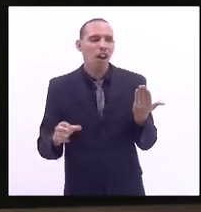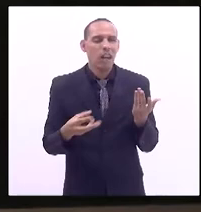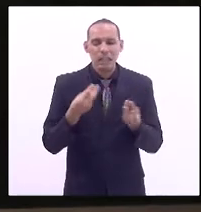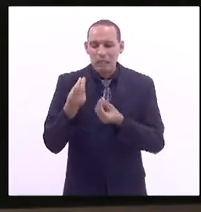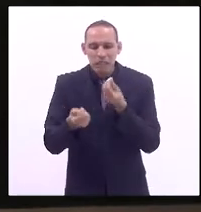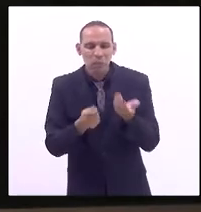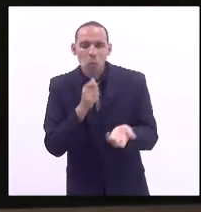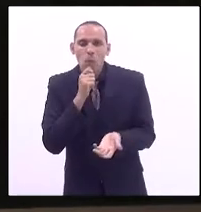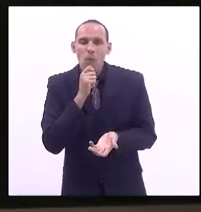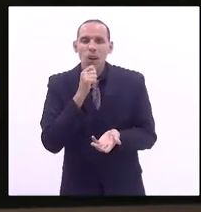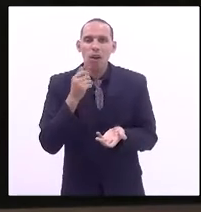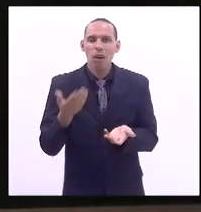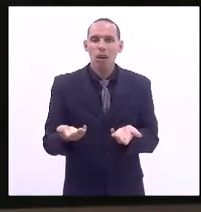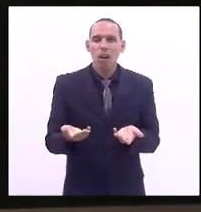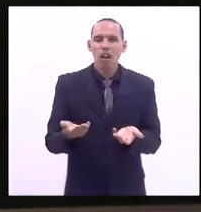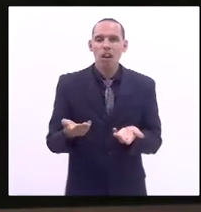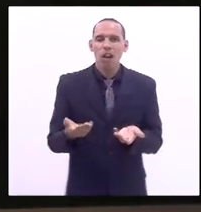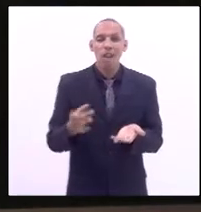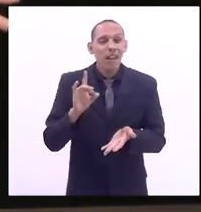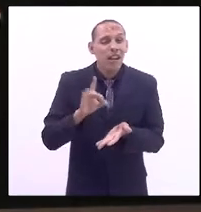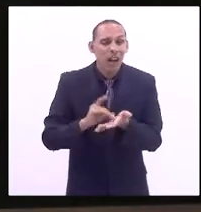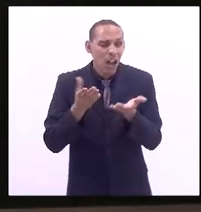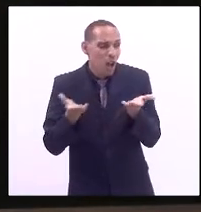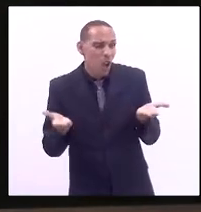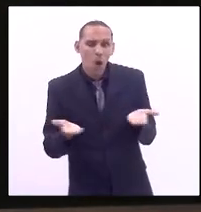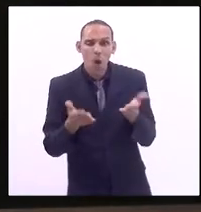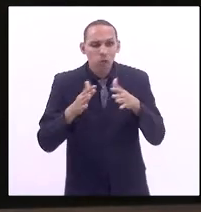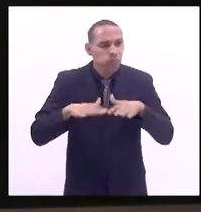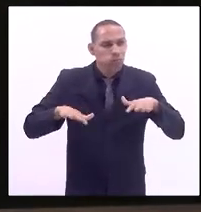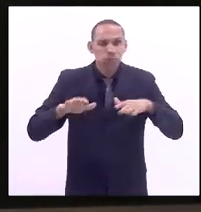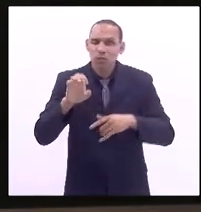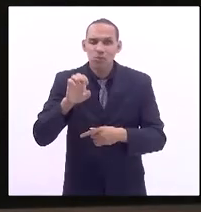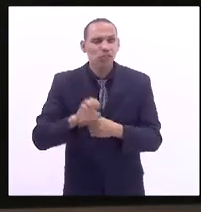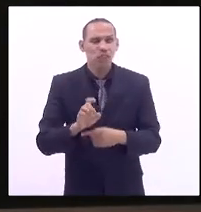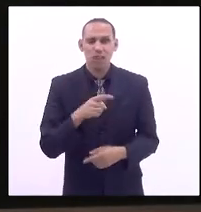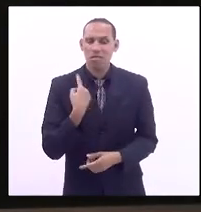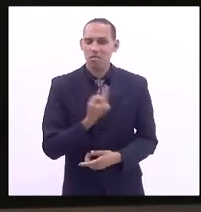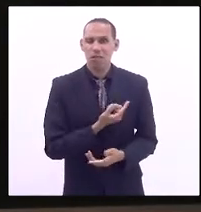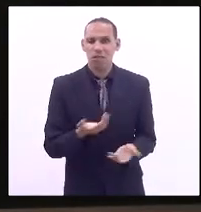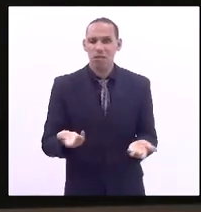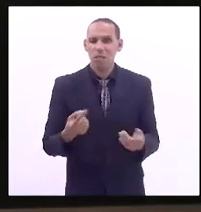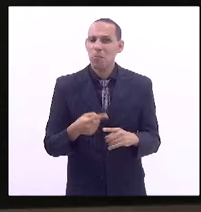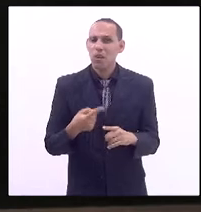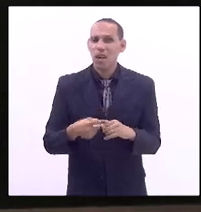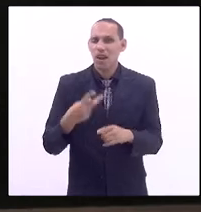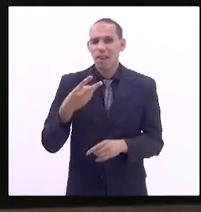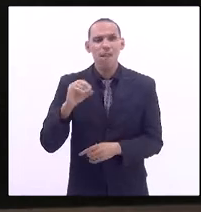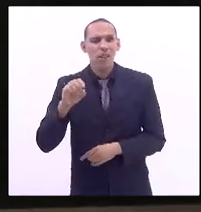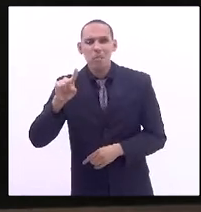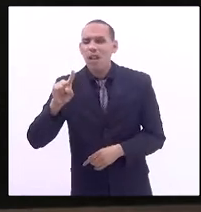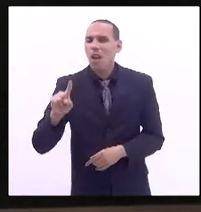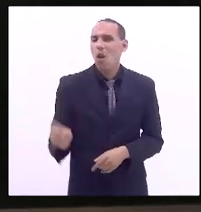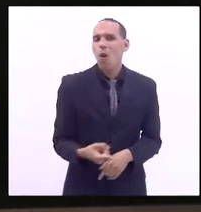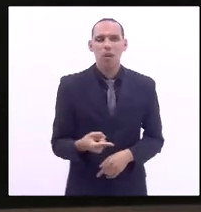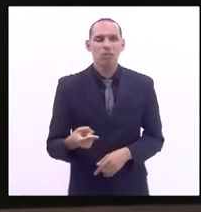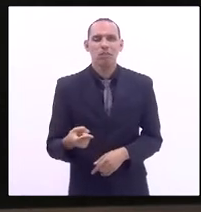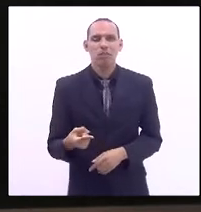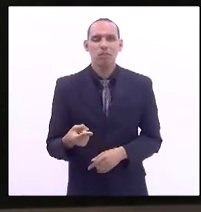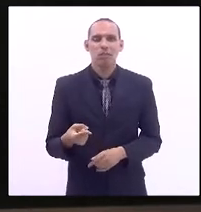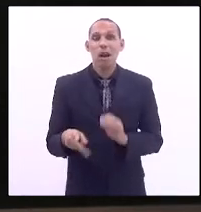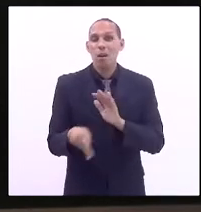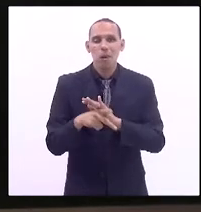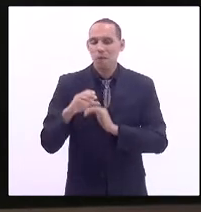da realidade conjuntural de um estado como o nosso porque são 20 milhões da entrega da